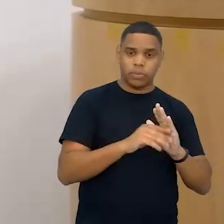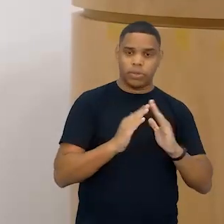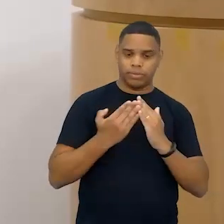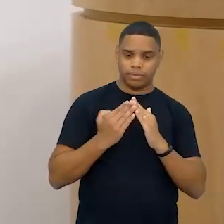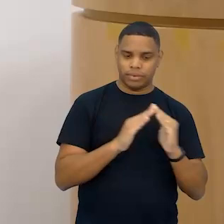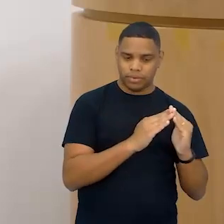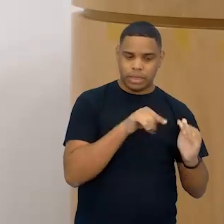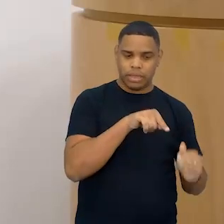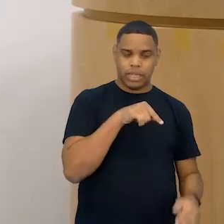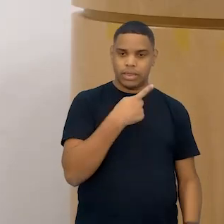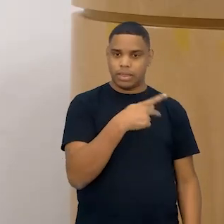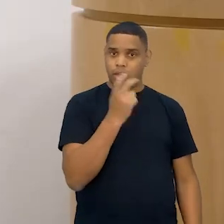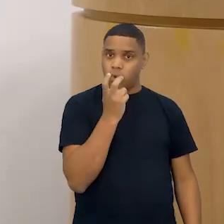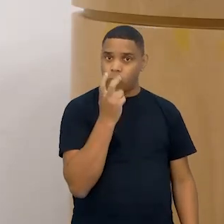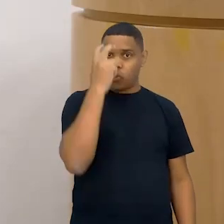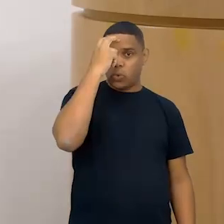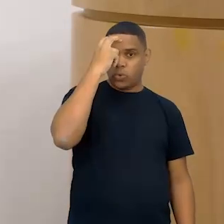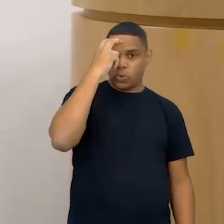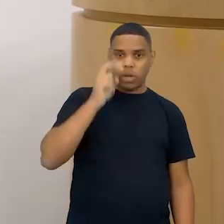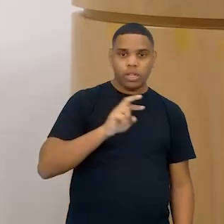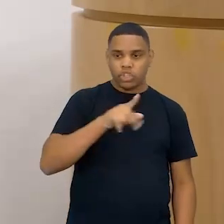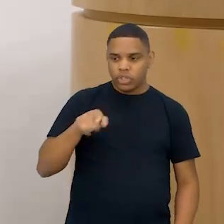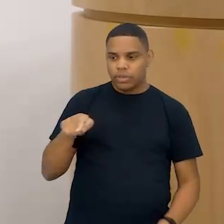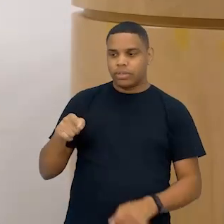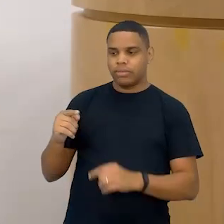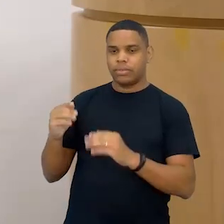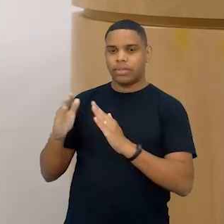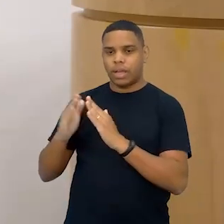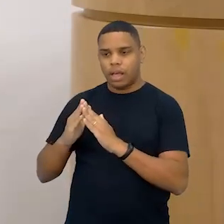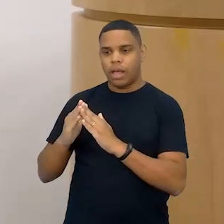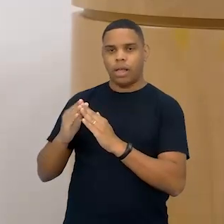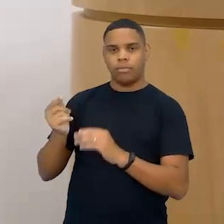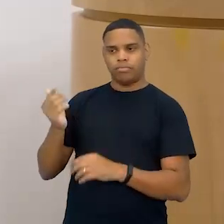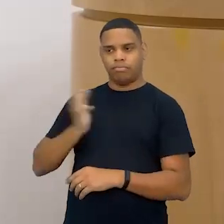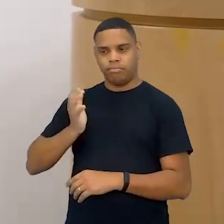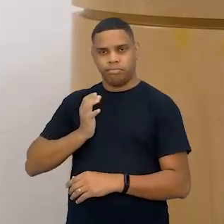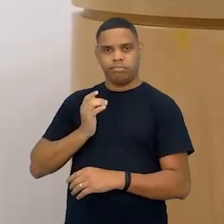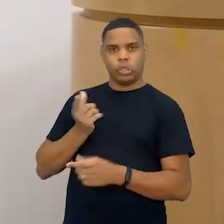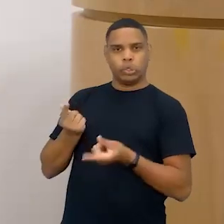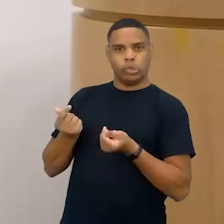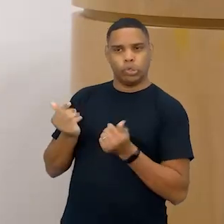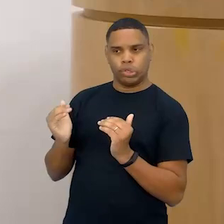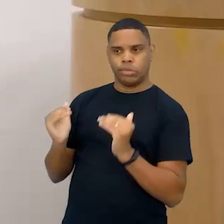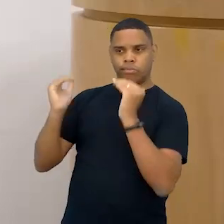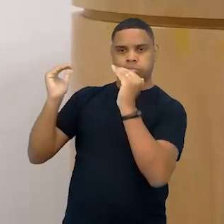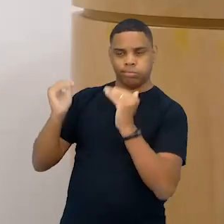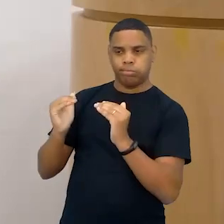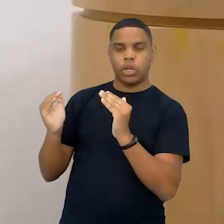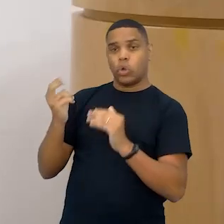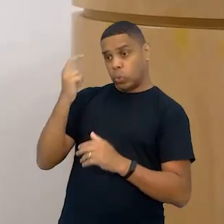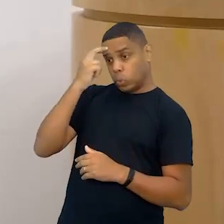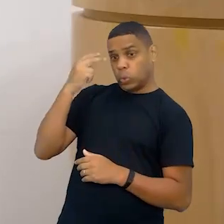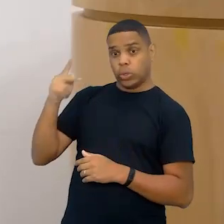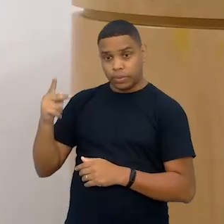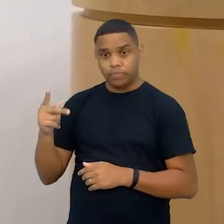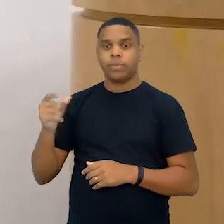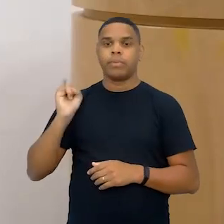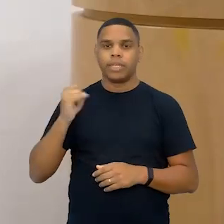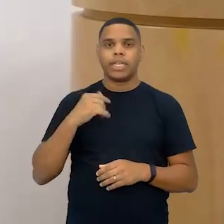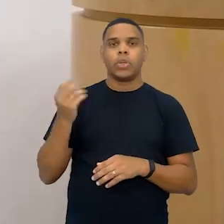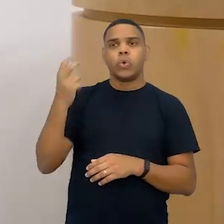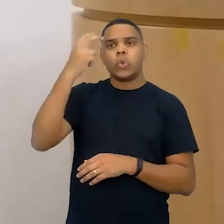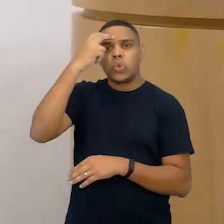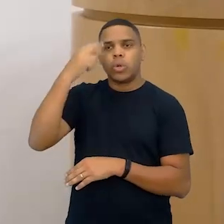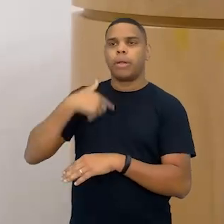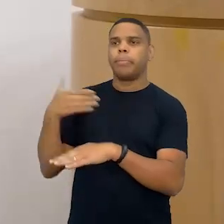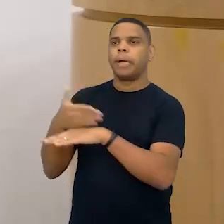eu tenho uma cultura diferente de um bairro mais de classe média alta. Se eu tenho mais acesso a repertórios